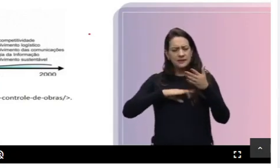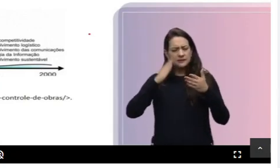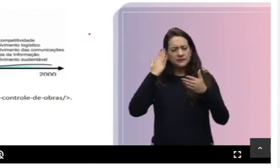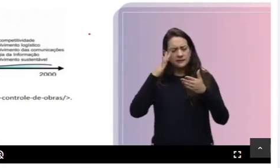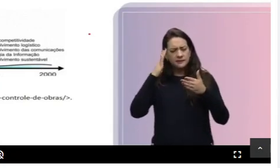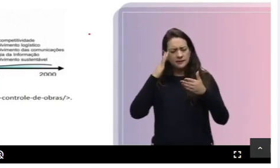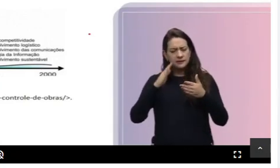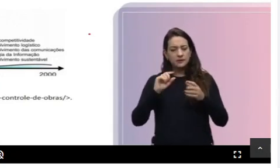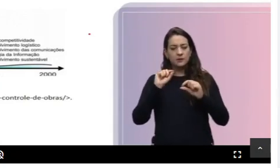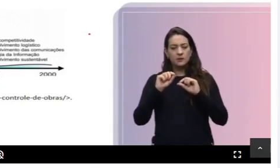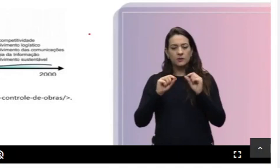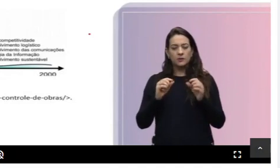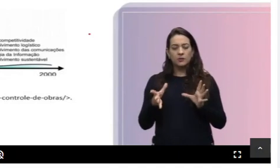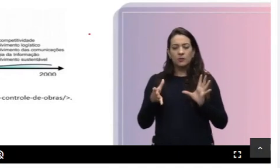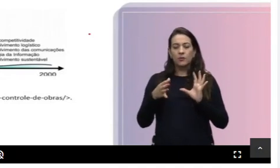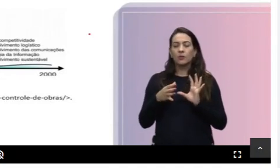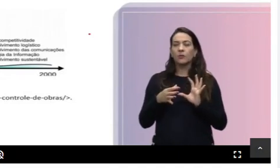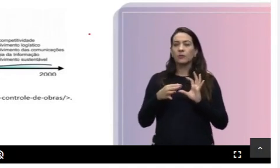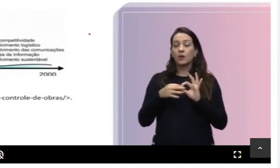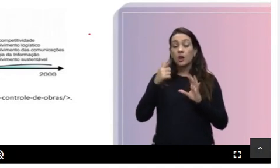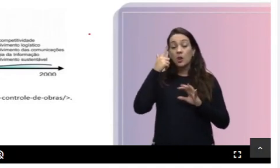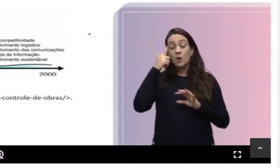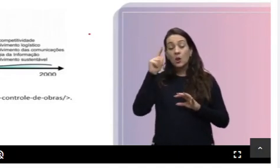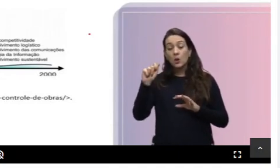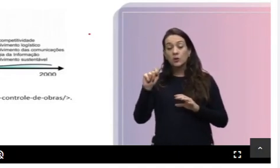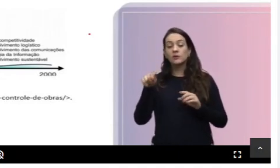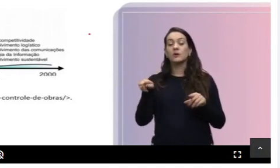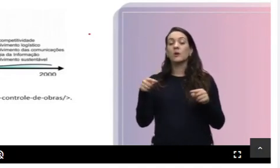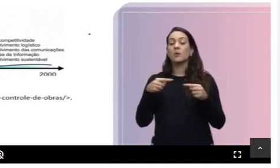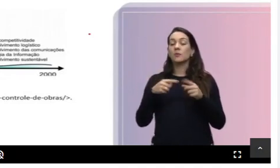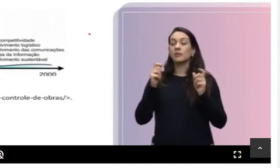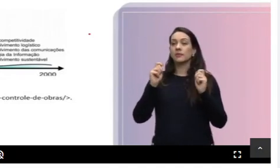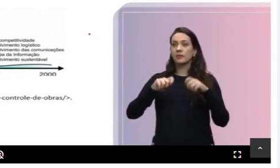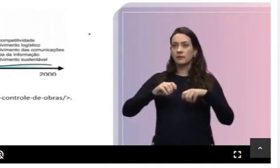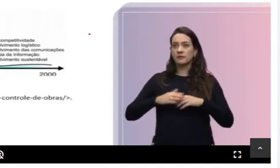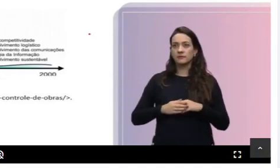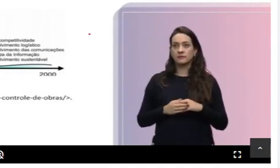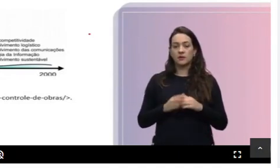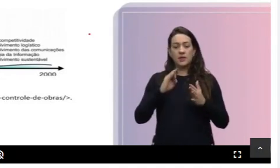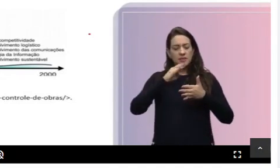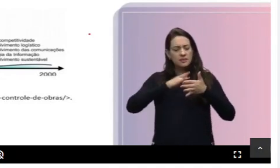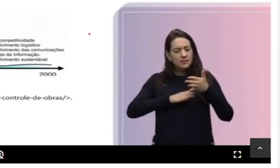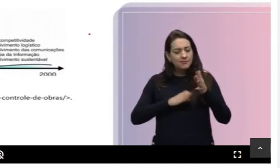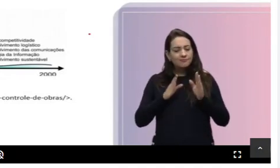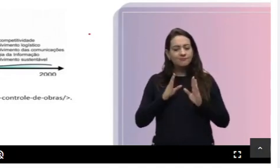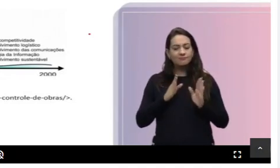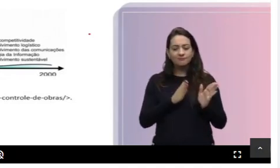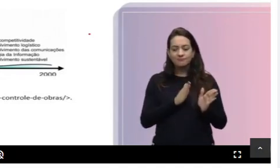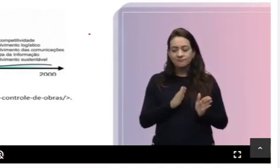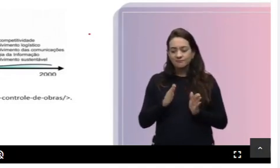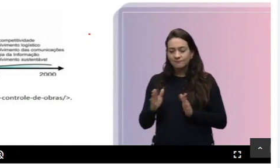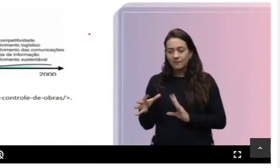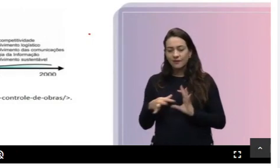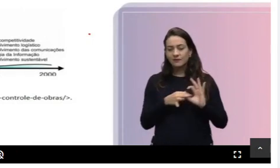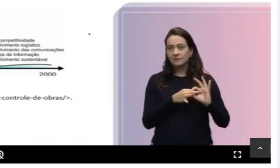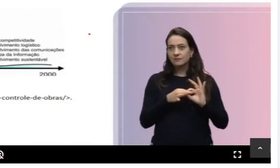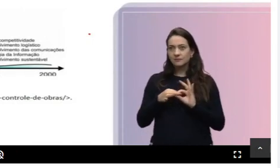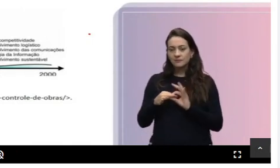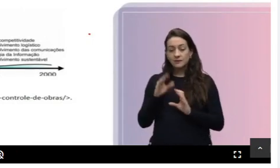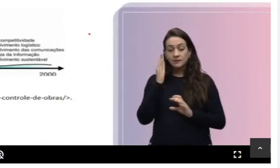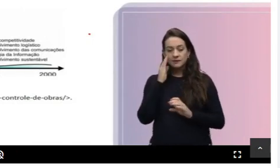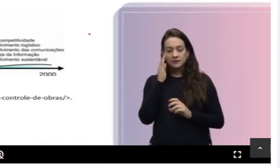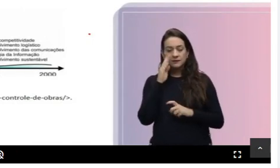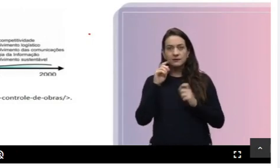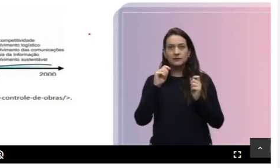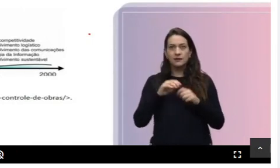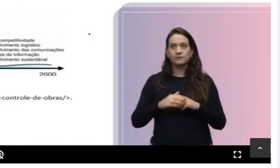E coerência é o que diz respeito à lógica do texto, em que há uma continuidade de sentidos. De acordo com Koch e Elias,